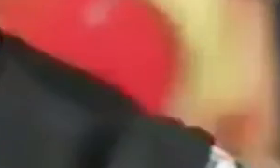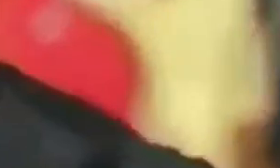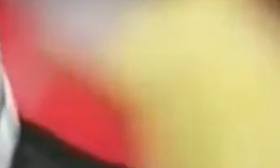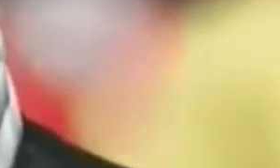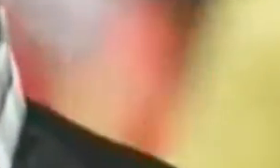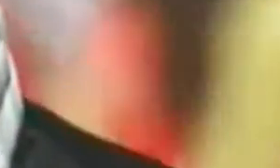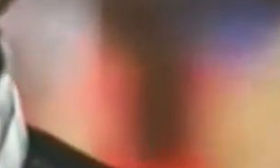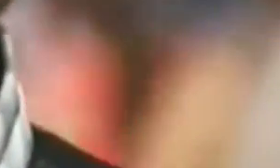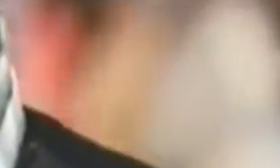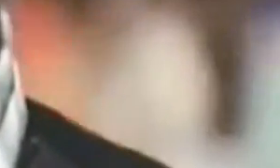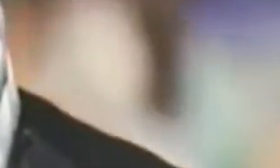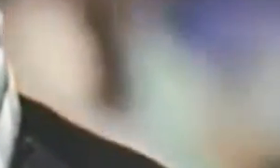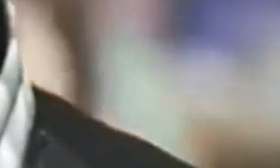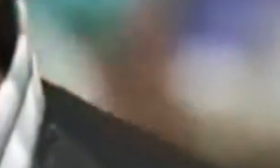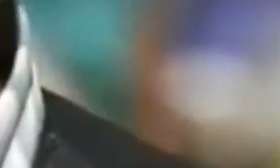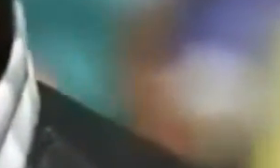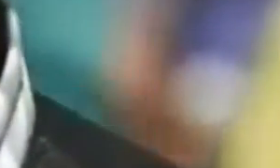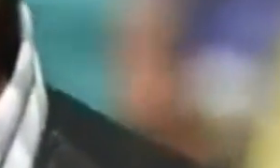conchavos.